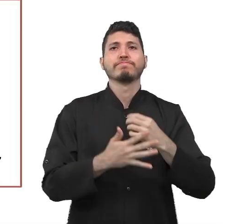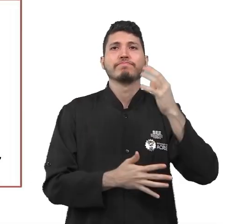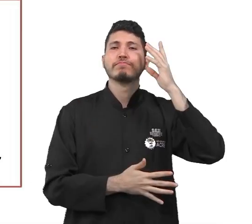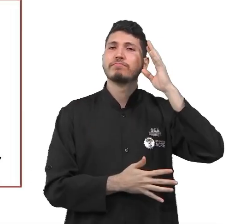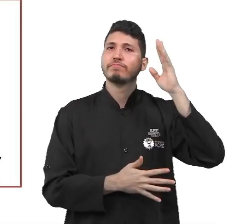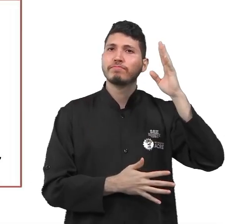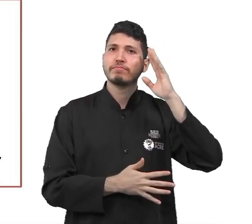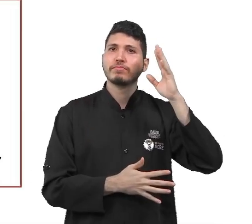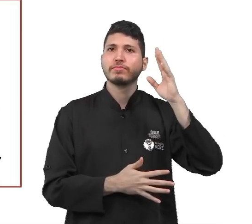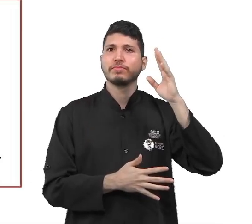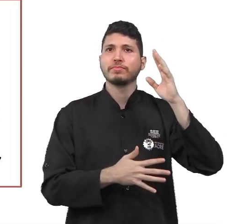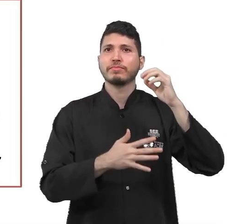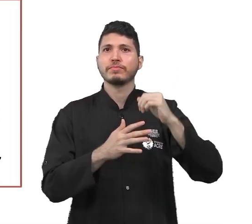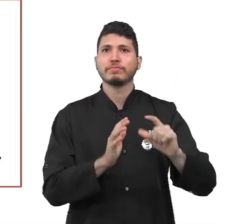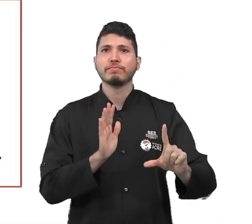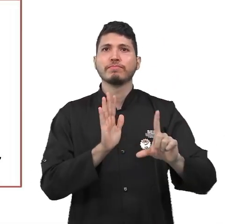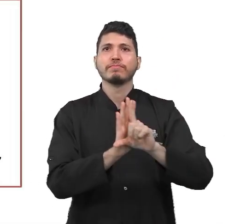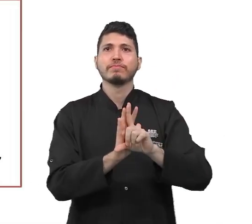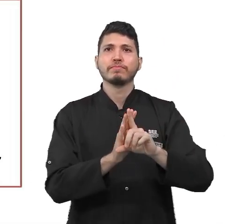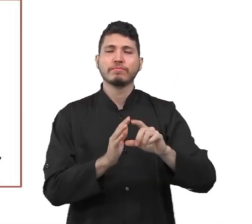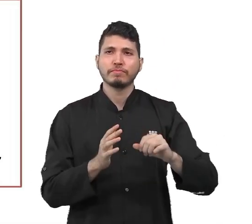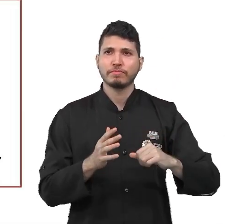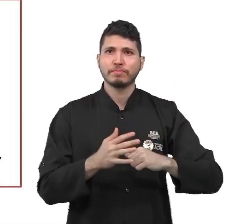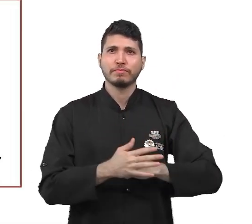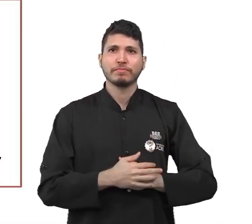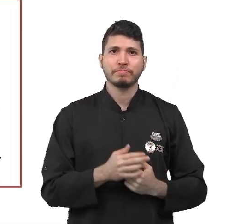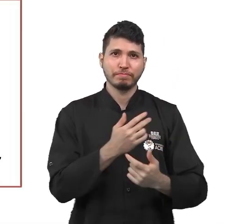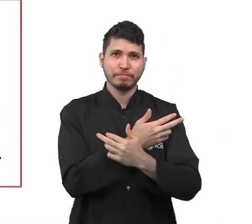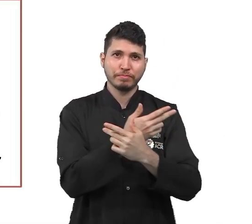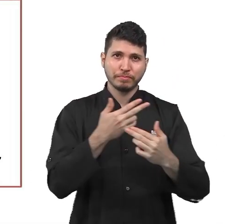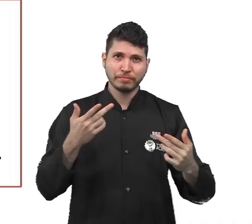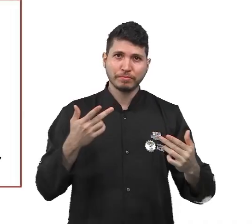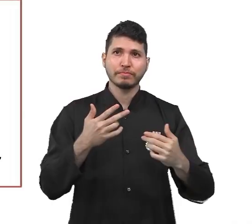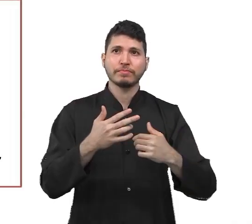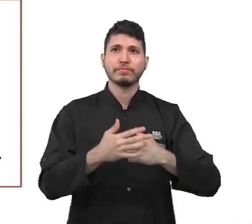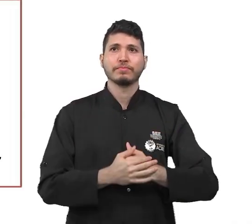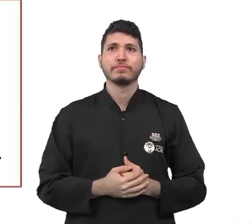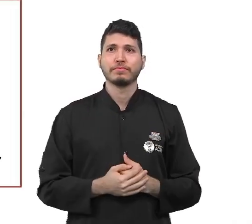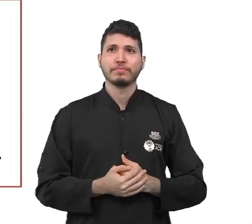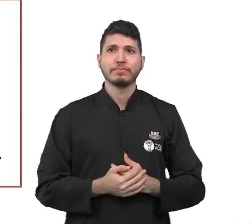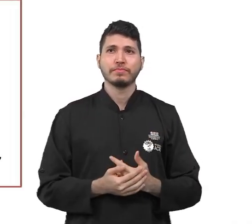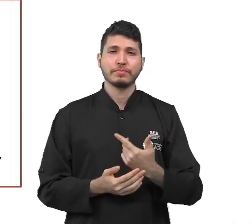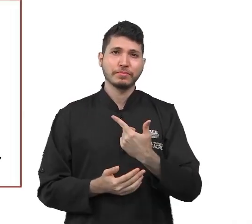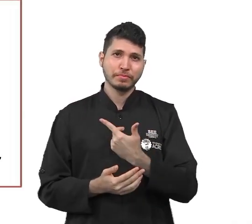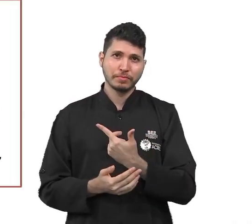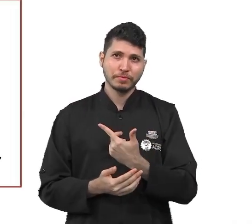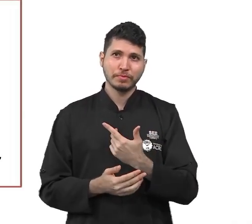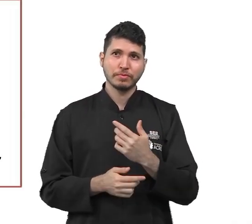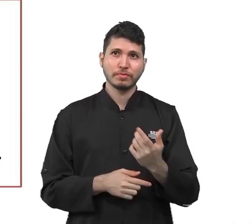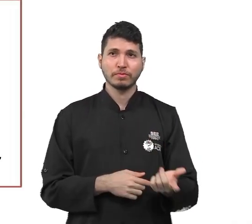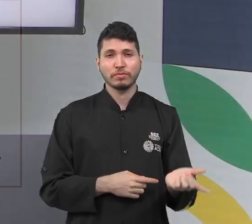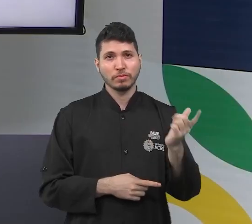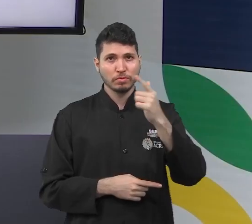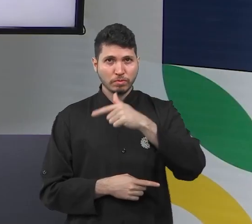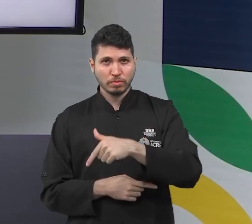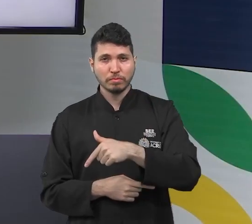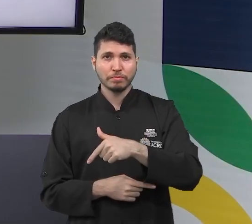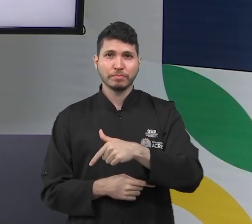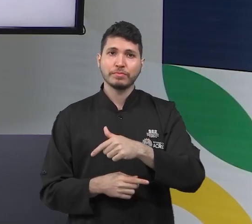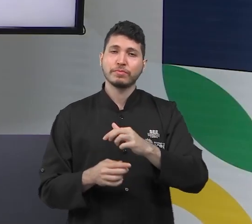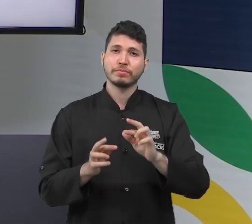a formulação de uma hipótese, a verificação para chegar a resultados. Então, é dessa forma